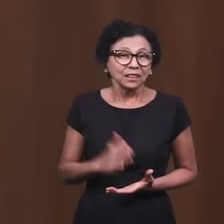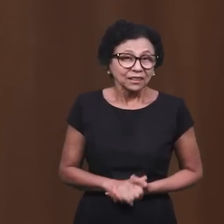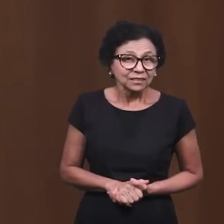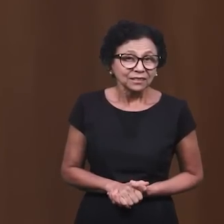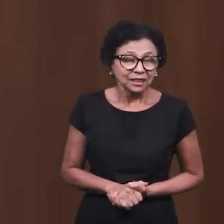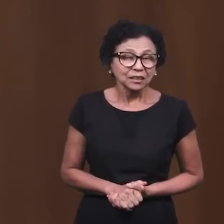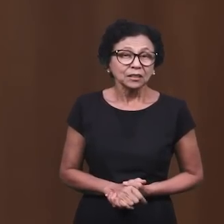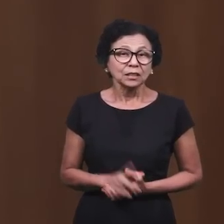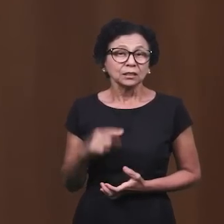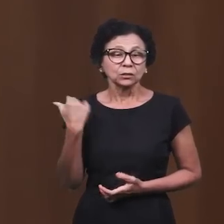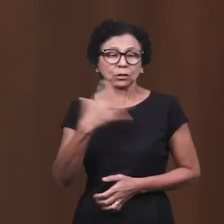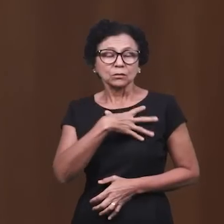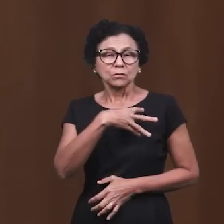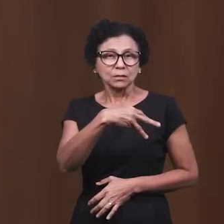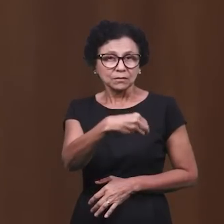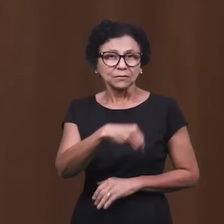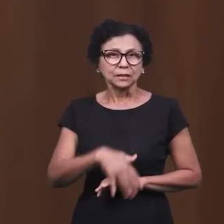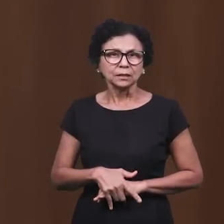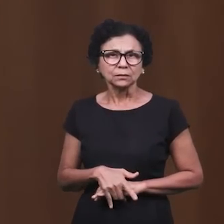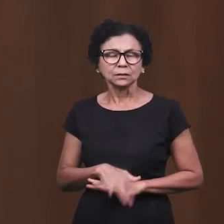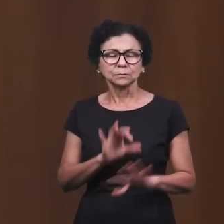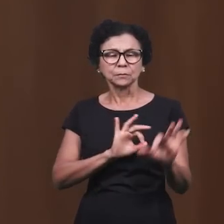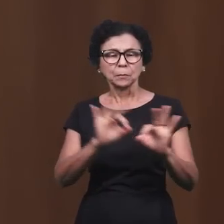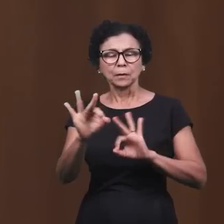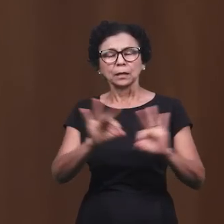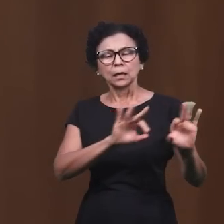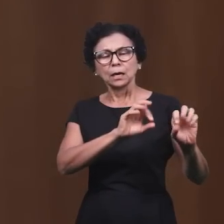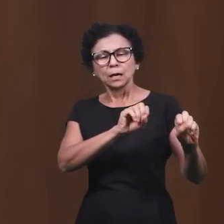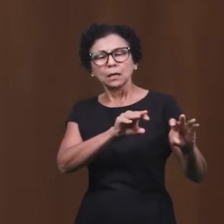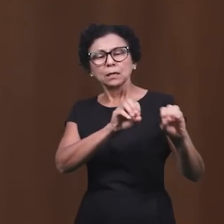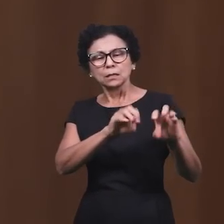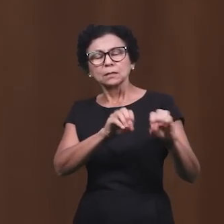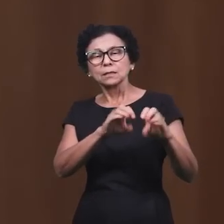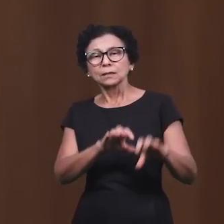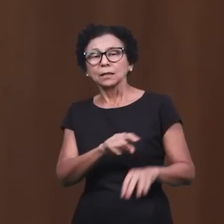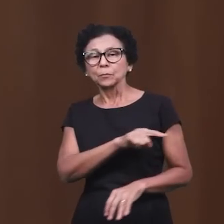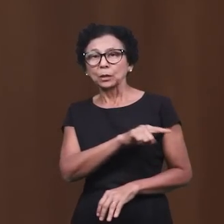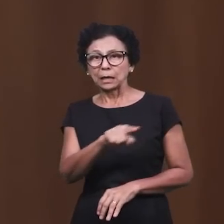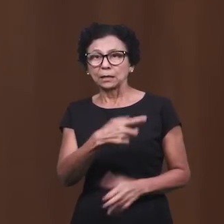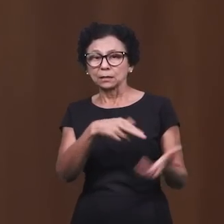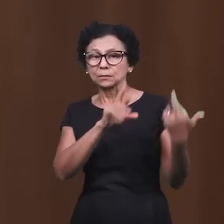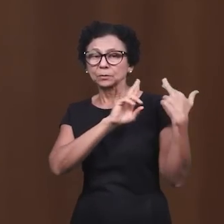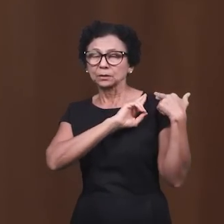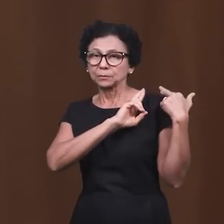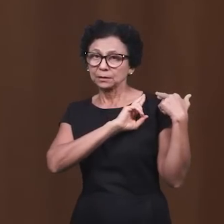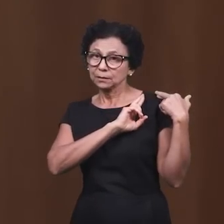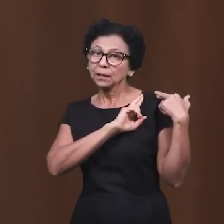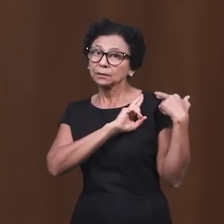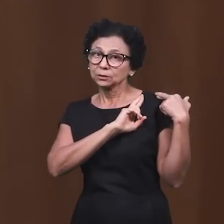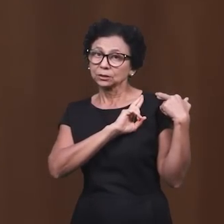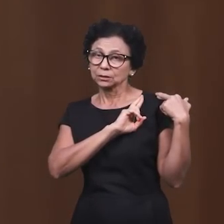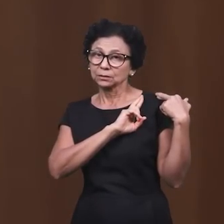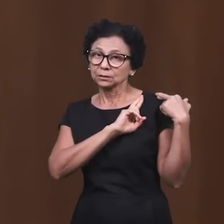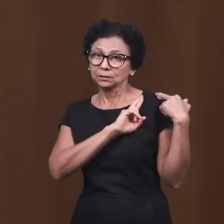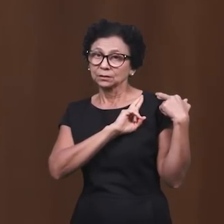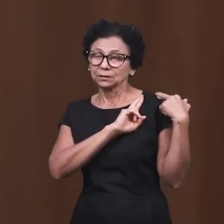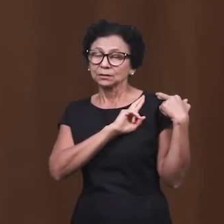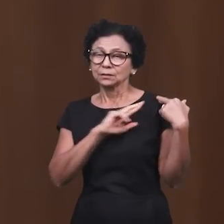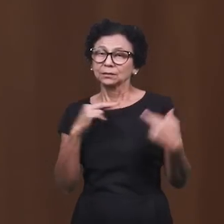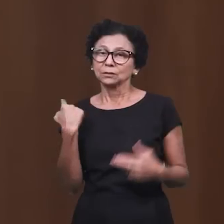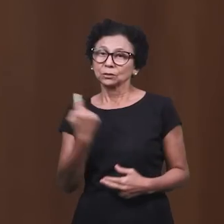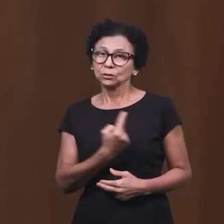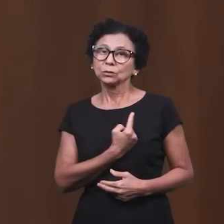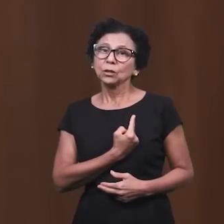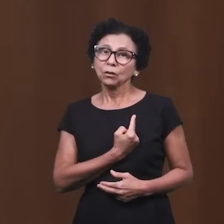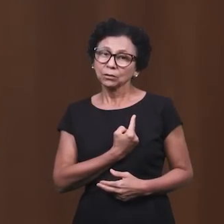Aqui sim há uma responsabilidade nossa, não é porque está nas mãos do Senhor e o alvo é a salvação que nós devemos deixar de nos